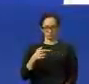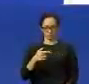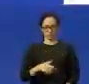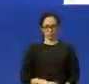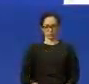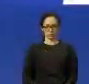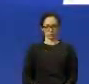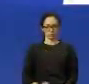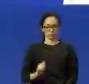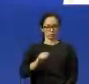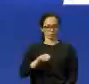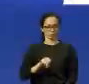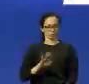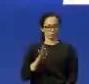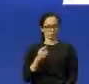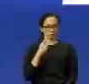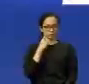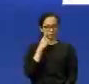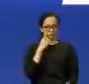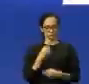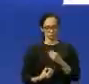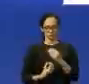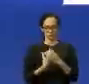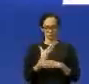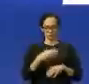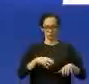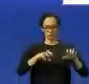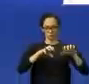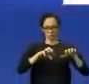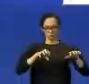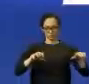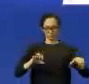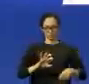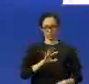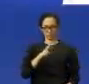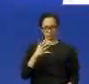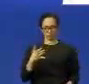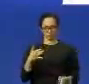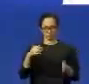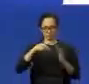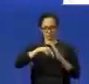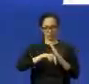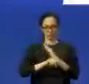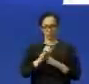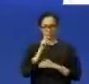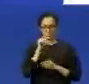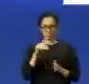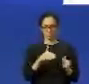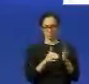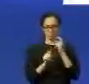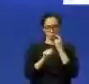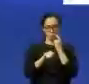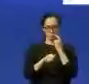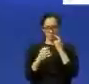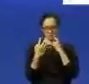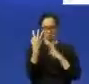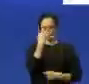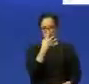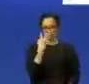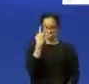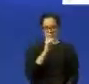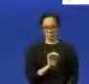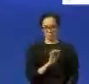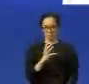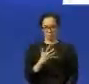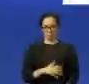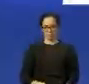que diz a respeito do dia de uma tempestade, a alteração da profundidade de um rio, né, num determinado local. Ela foi registrada num período de 4 horas.